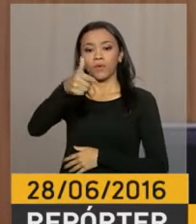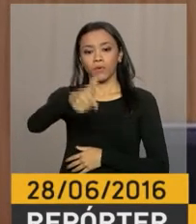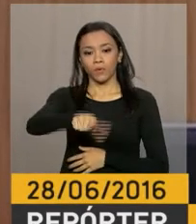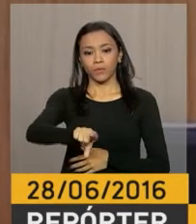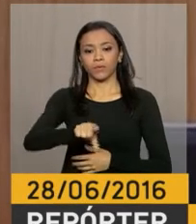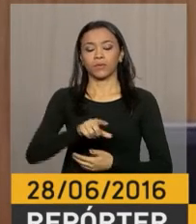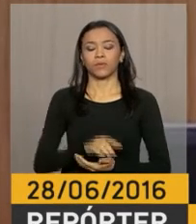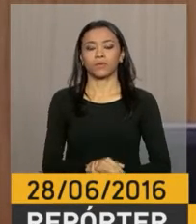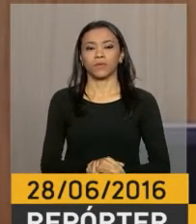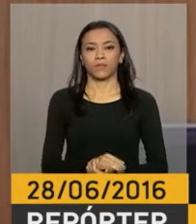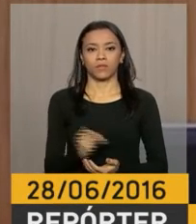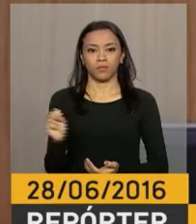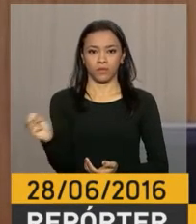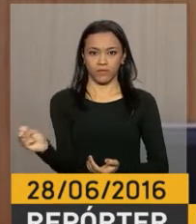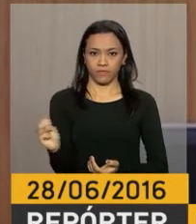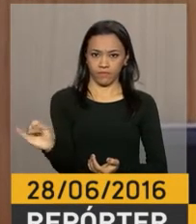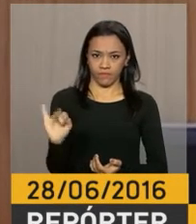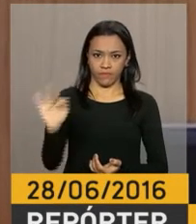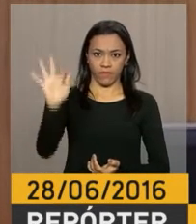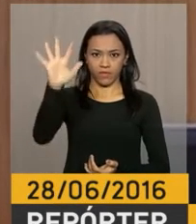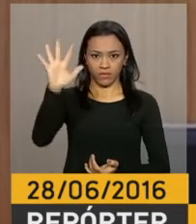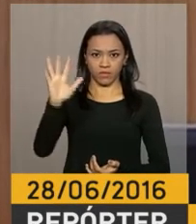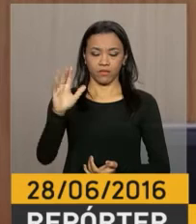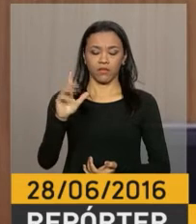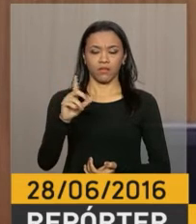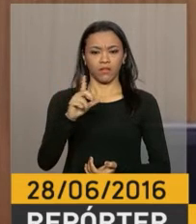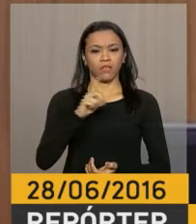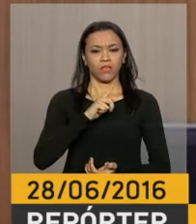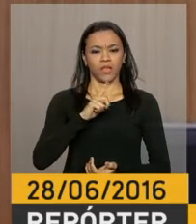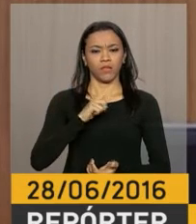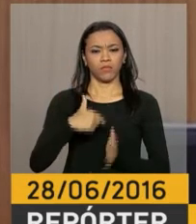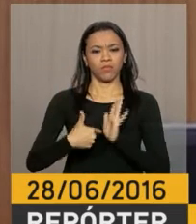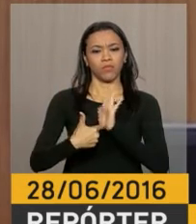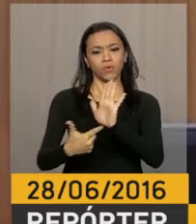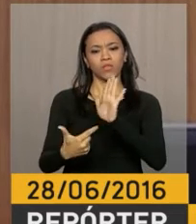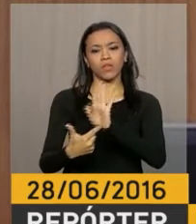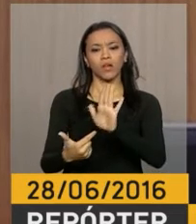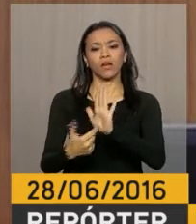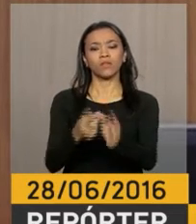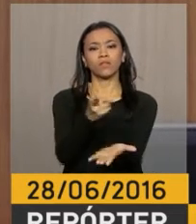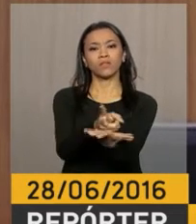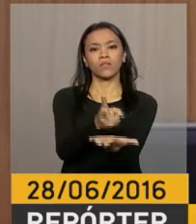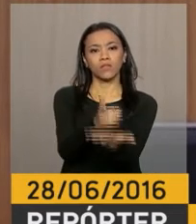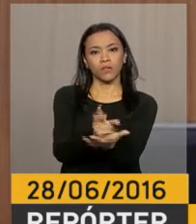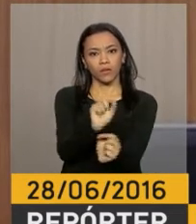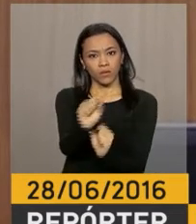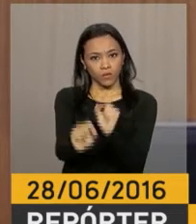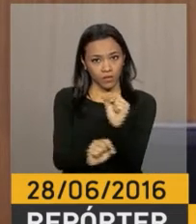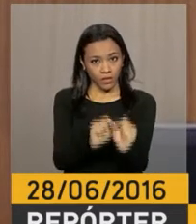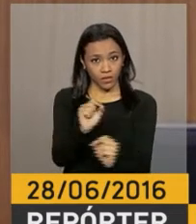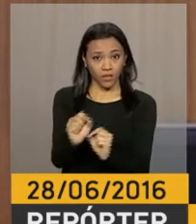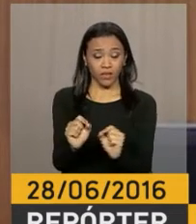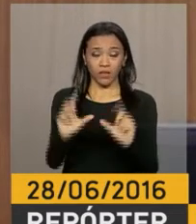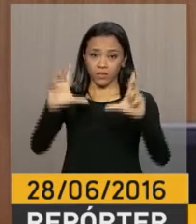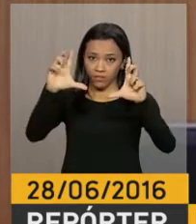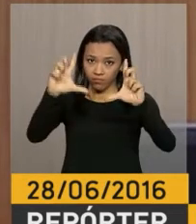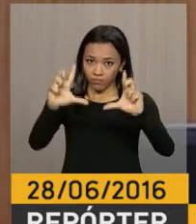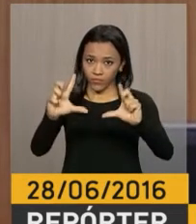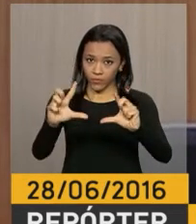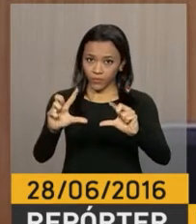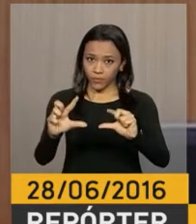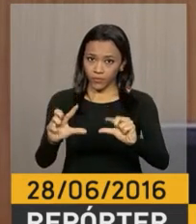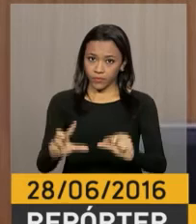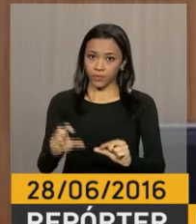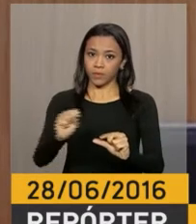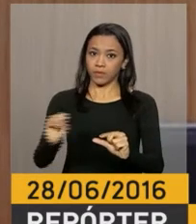à inflação, que a gente tem frisado bastante, é a desinflação que se observa no